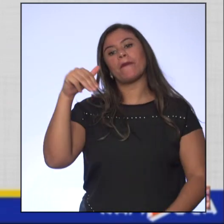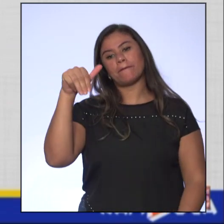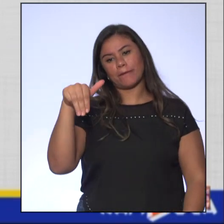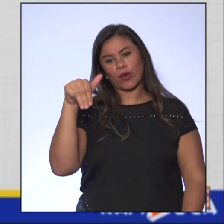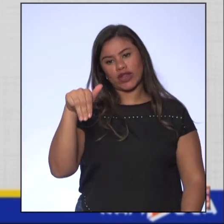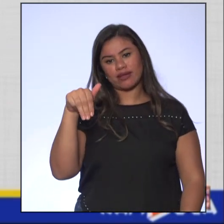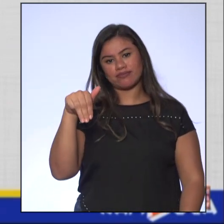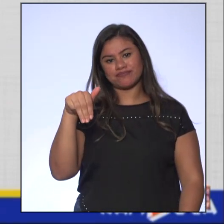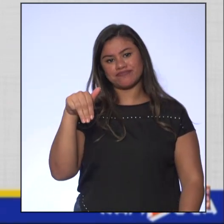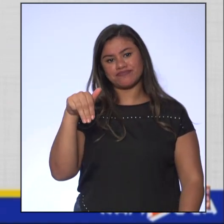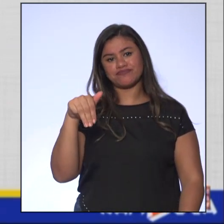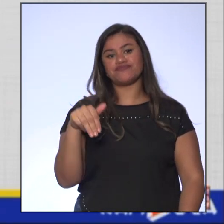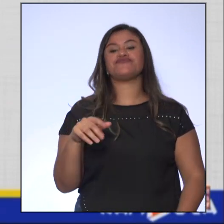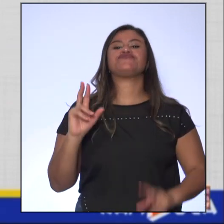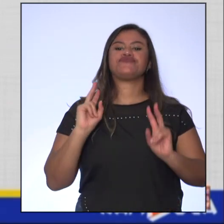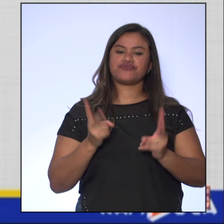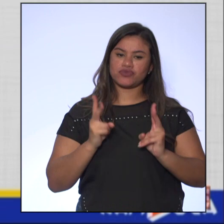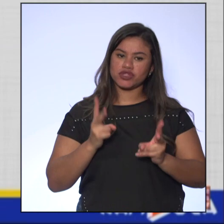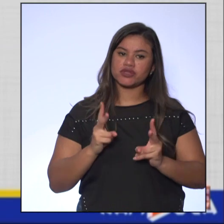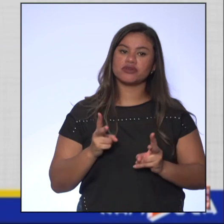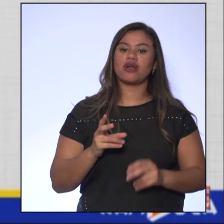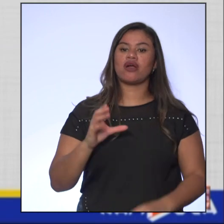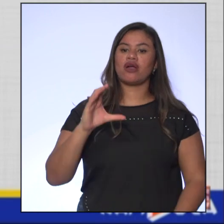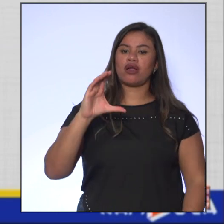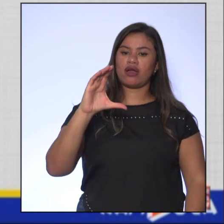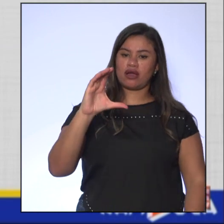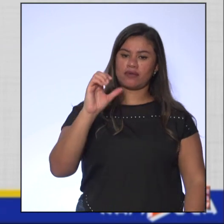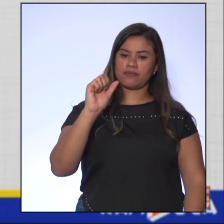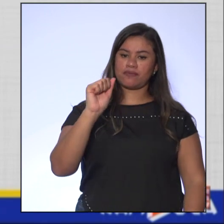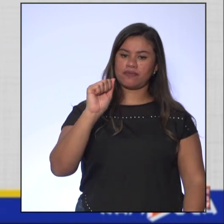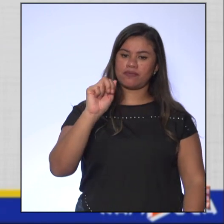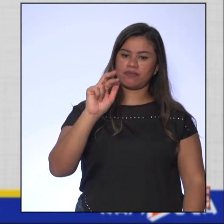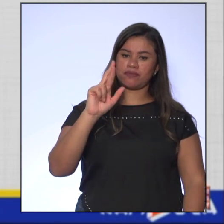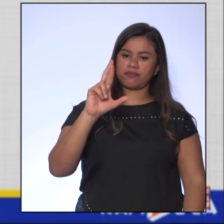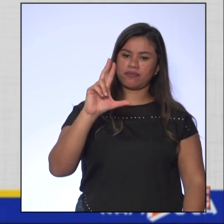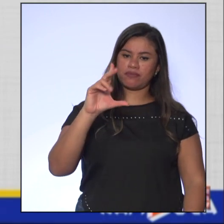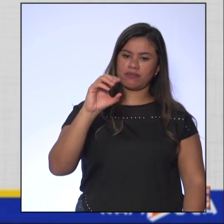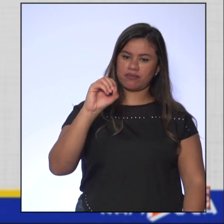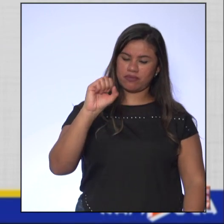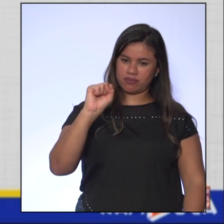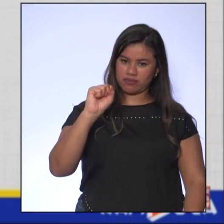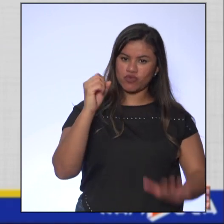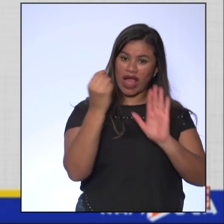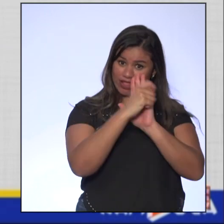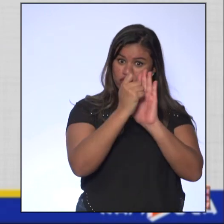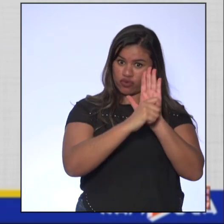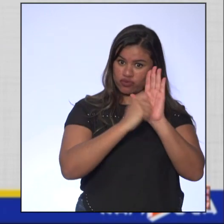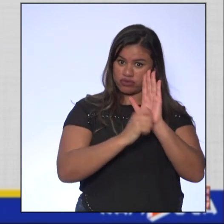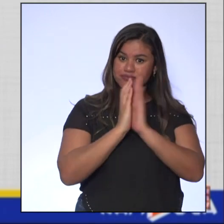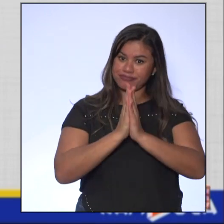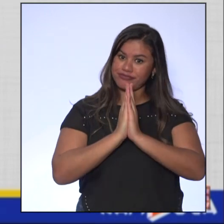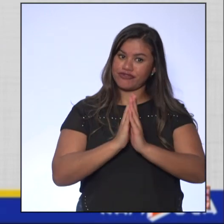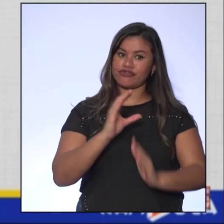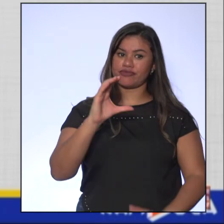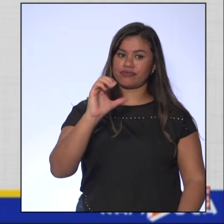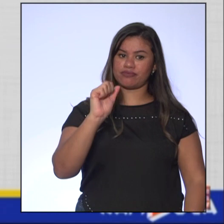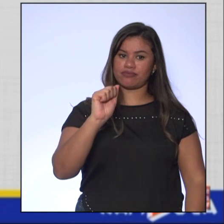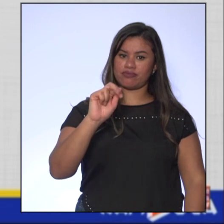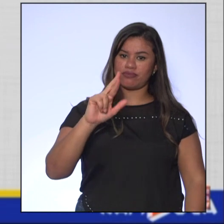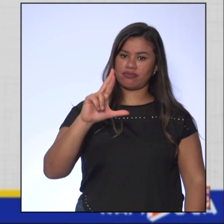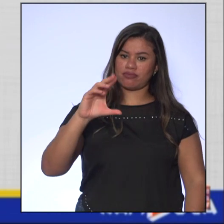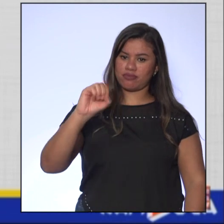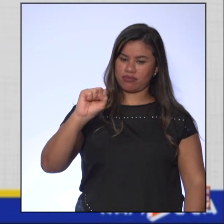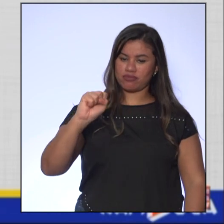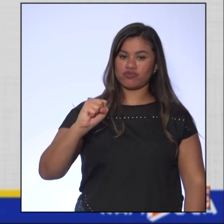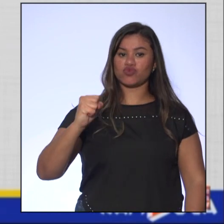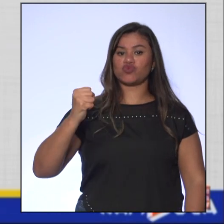aqui. Continuando, Carlos tem, vamos anotar aí? Pega um papel aí. Carlos tem quantos anos, Carlos? Carlos